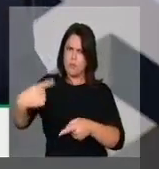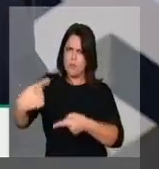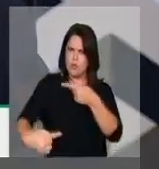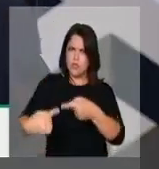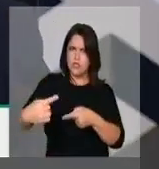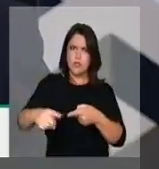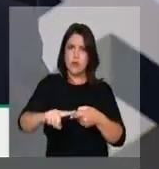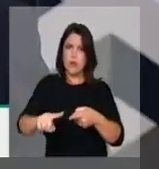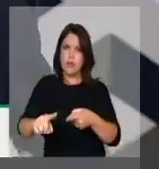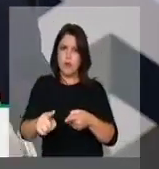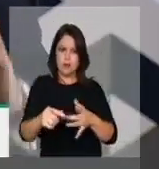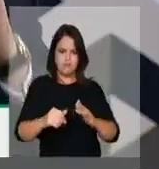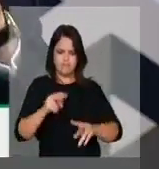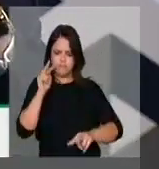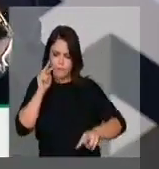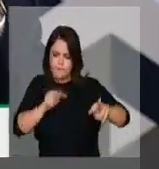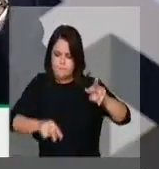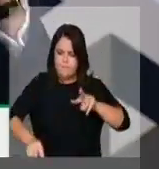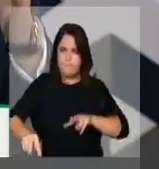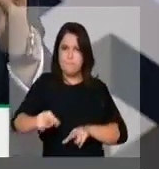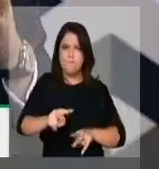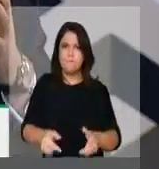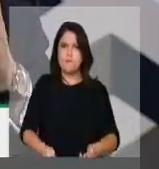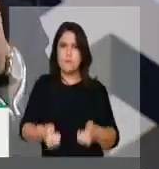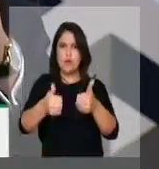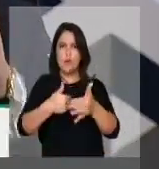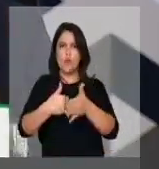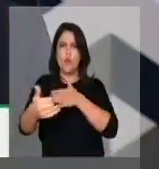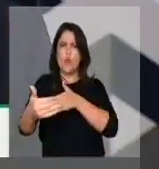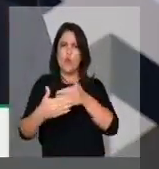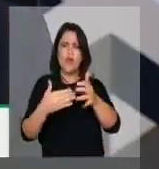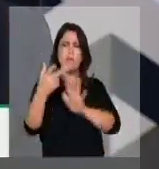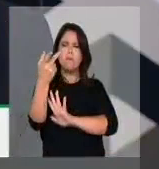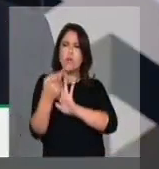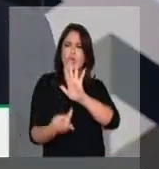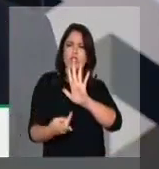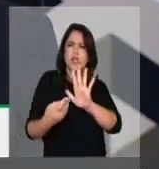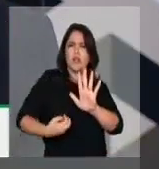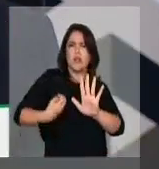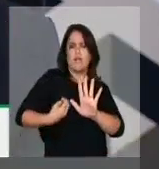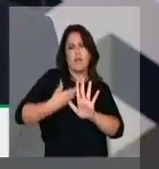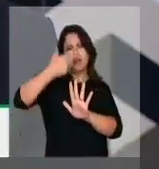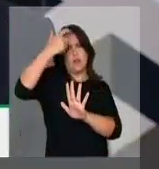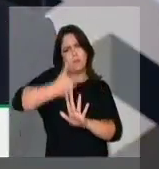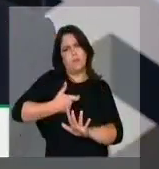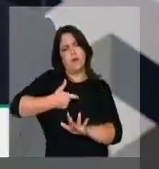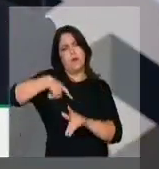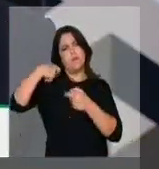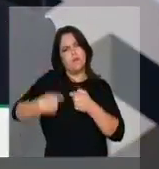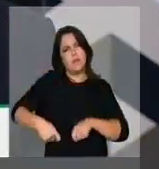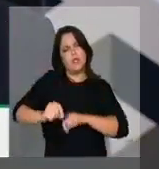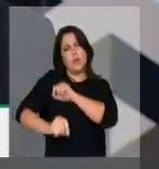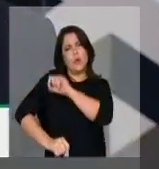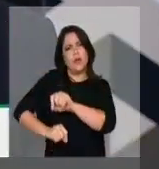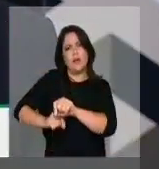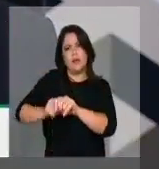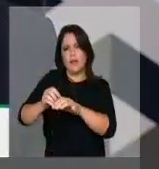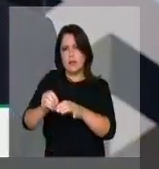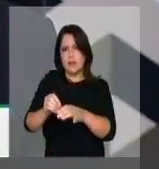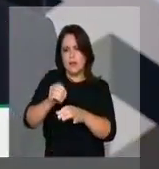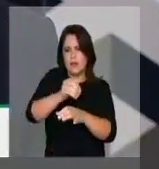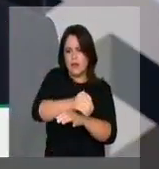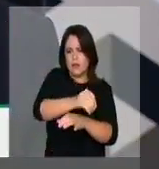um traço da racionalidade prática, ou seja, qualquer projeto prático da vida humana depende